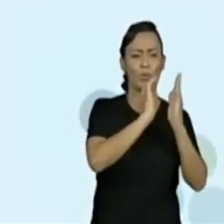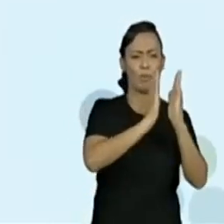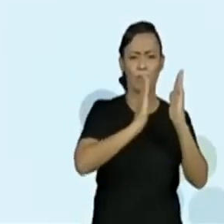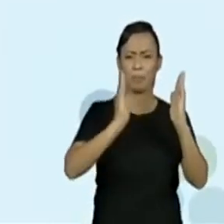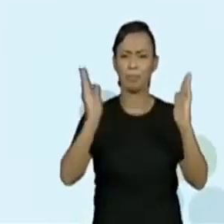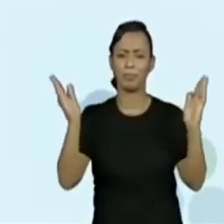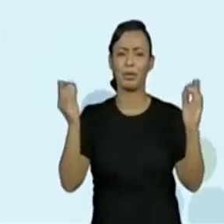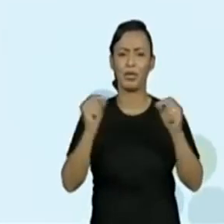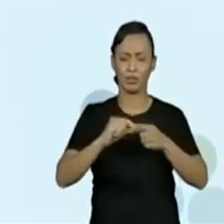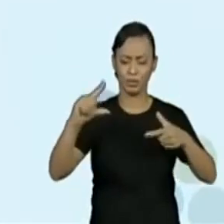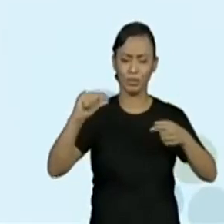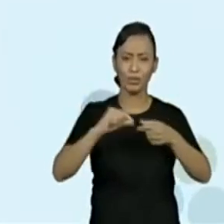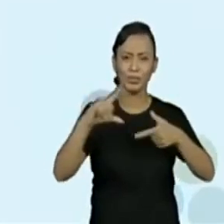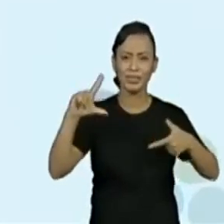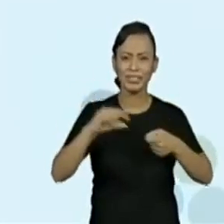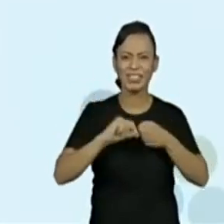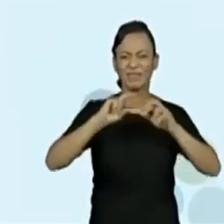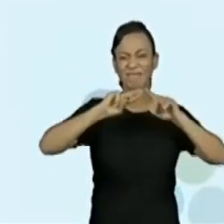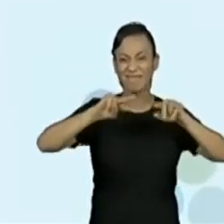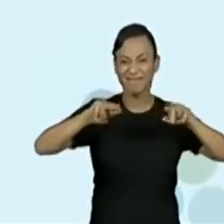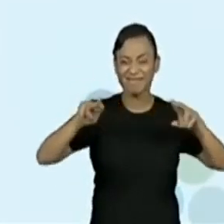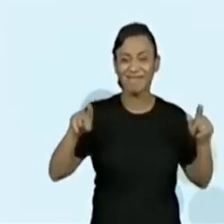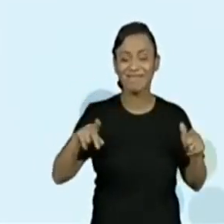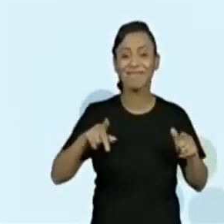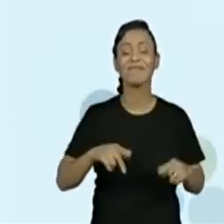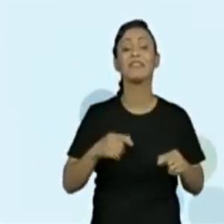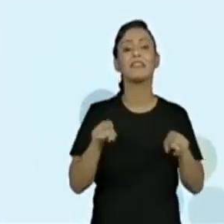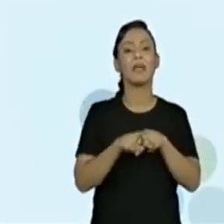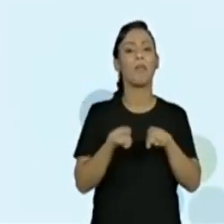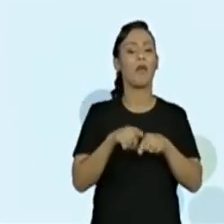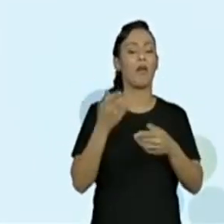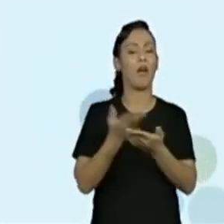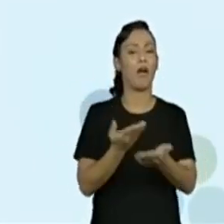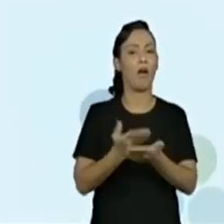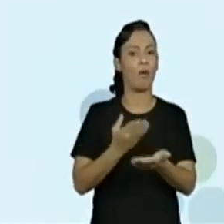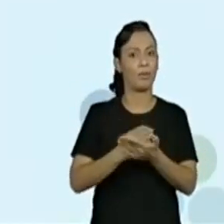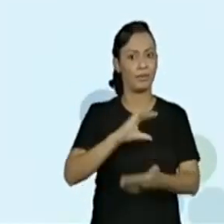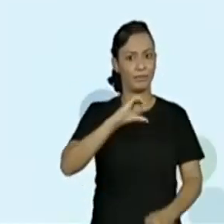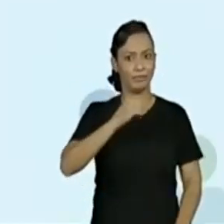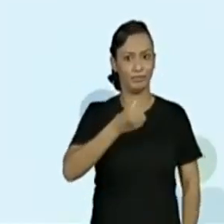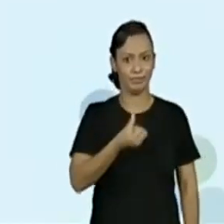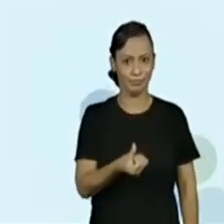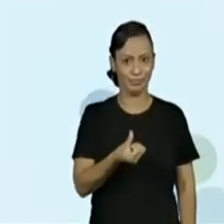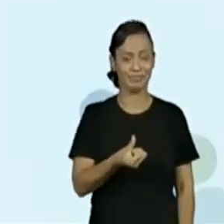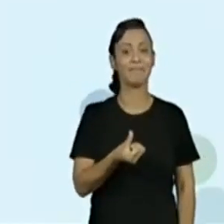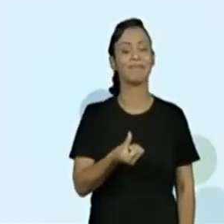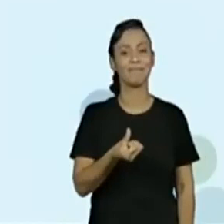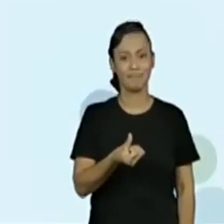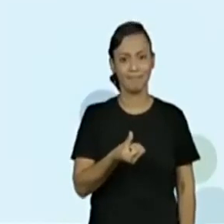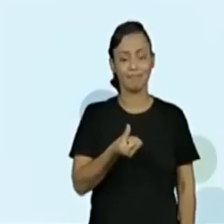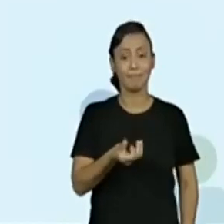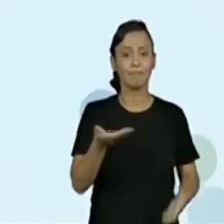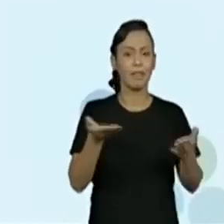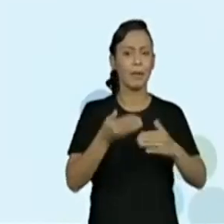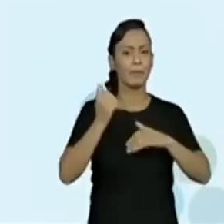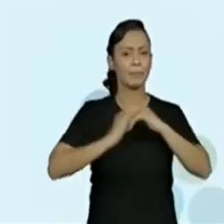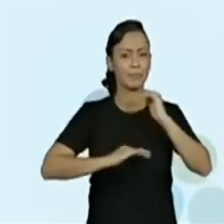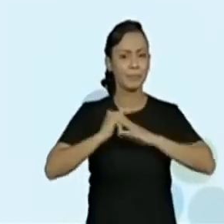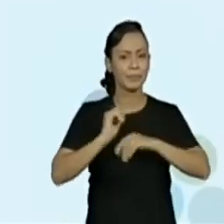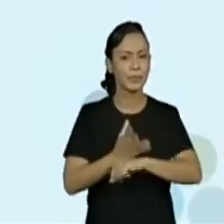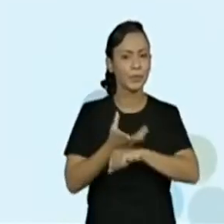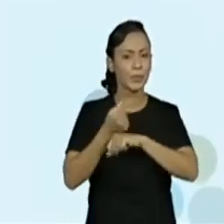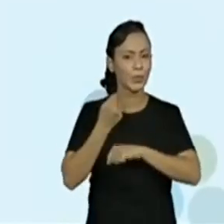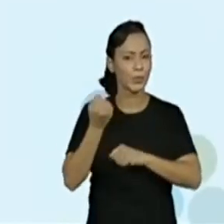operações e geometria é o que nós estamos trabalhando. Esta já é a sexta aula e nós vamos agora para esta habilidade aqui, olha